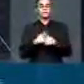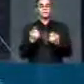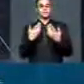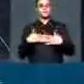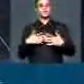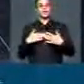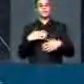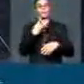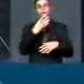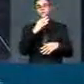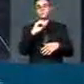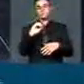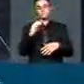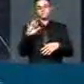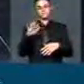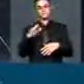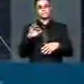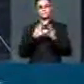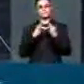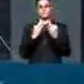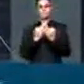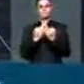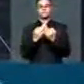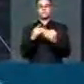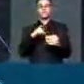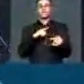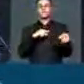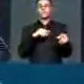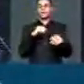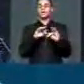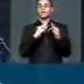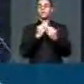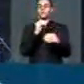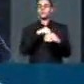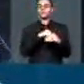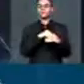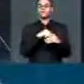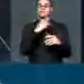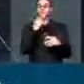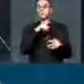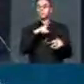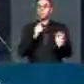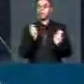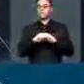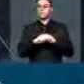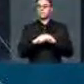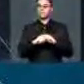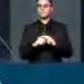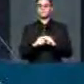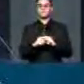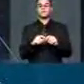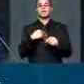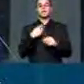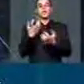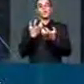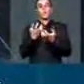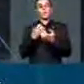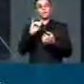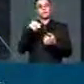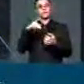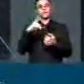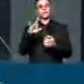poucas famílias que estão lá dentro, que eles dizem que estão aptas para fazer reassentamento, eu quero que o INCRA mande aqui para essa casa,